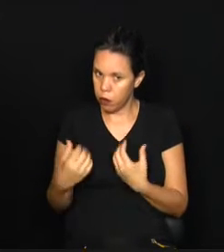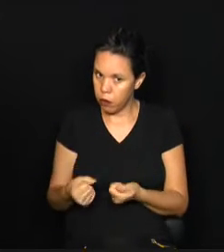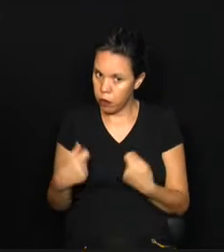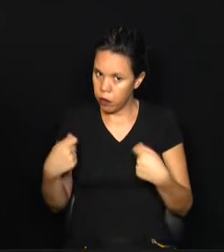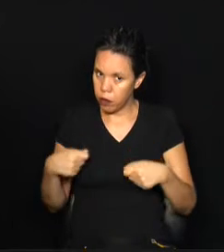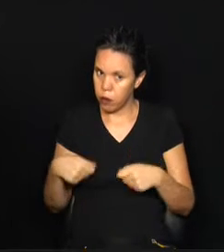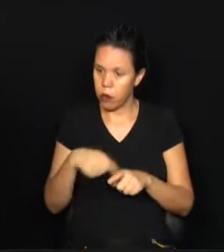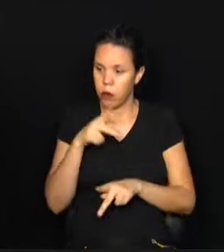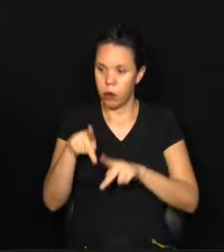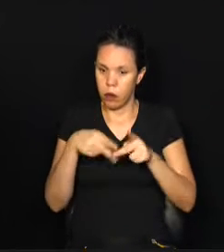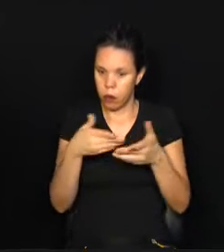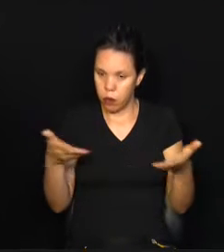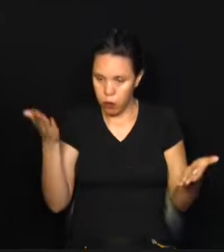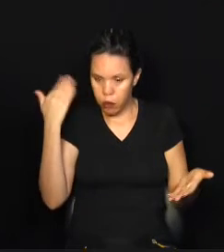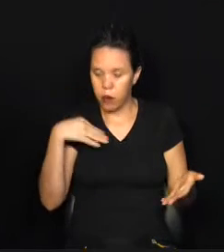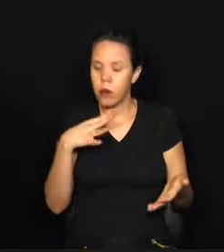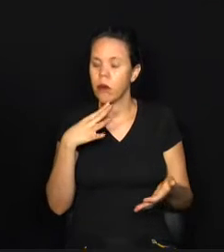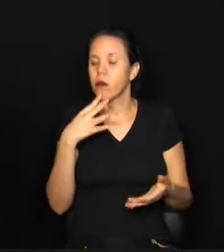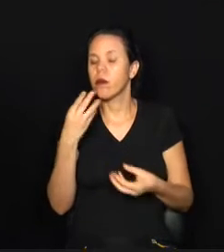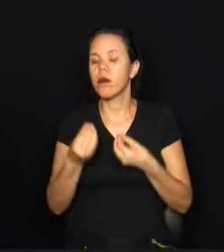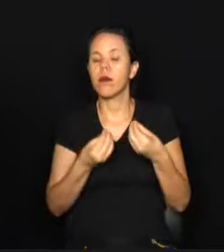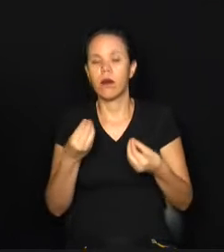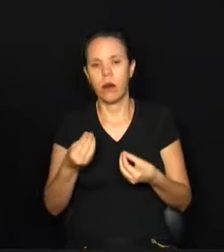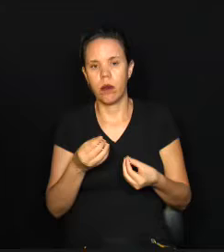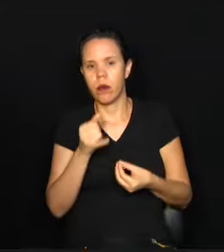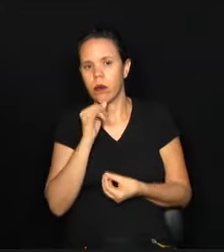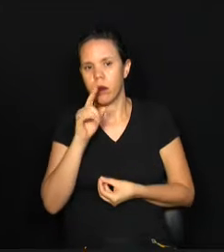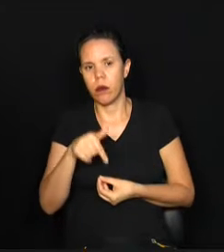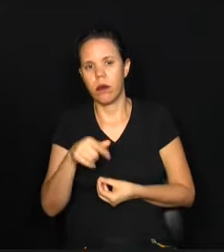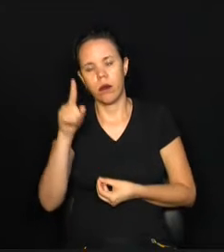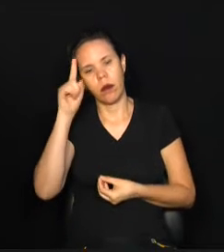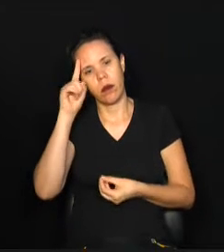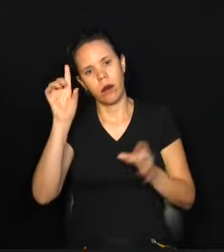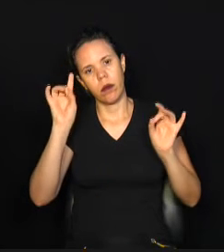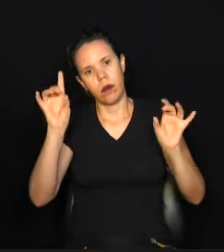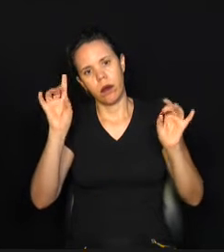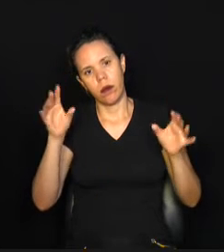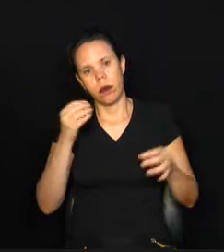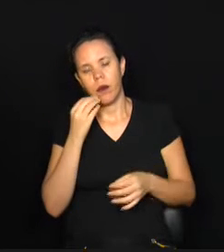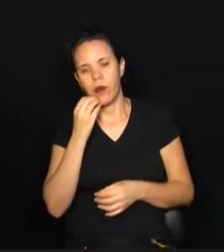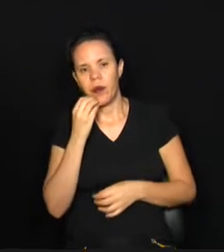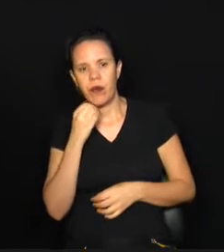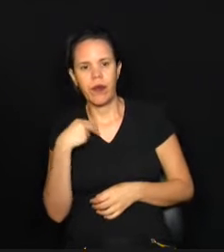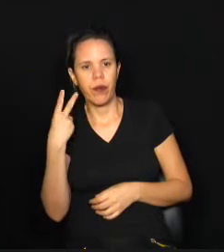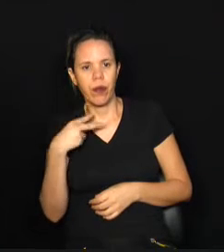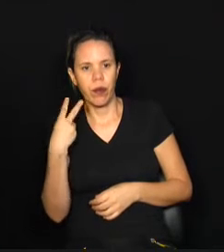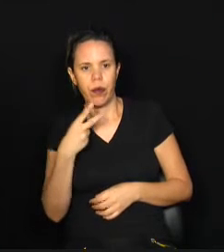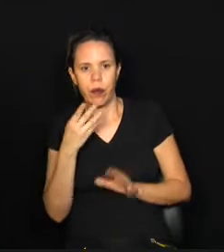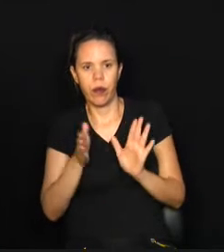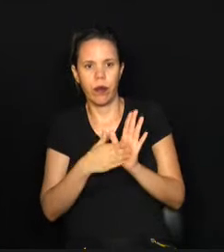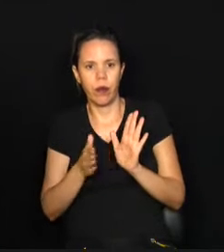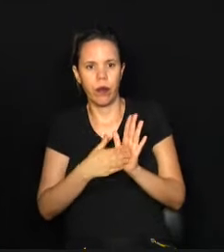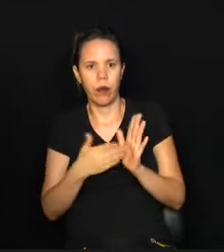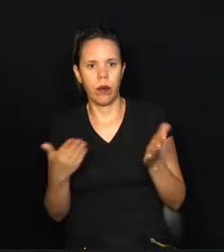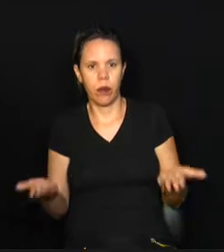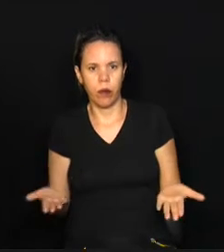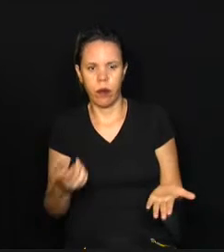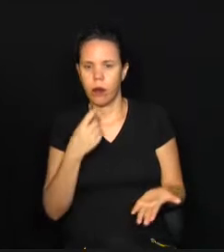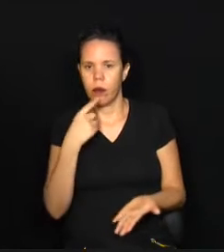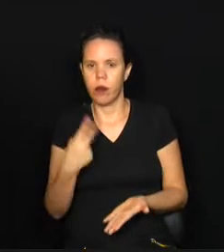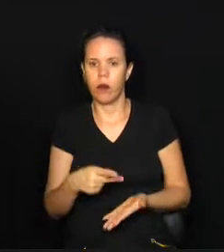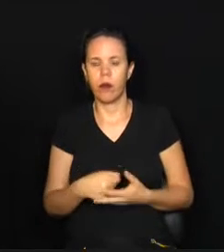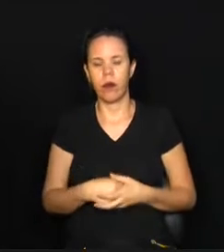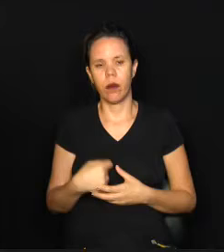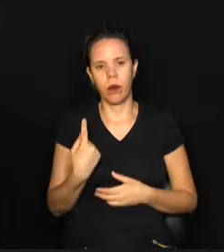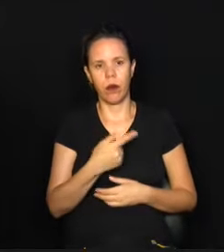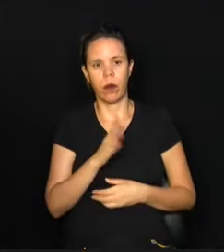pela população. De que maneira? Com esse dia especial que o vereador está propondo para Campinas, né? Nós